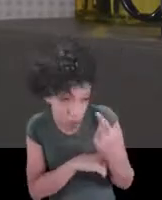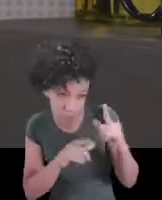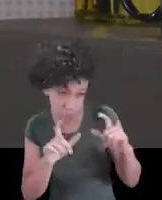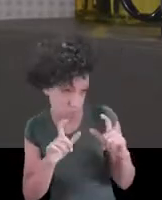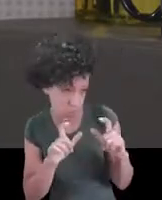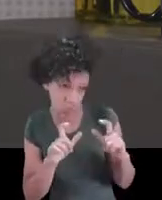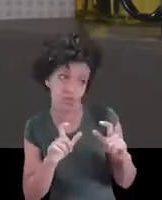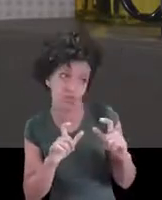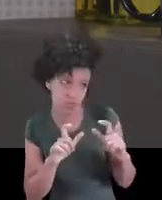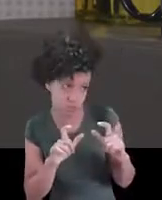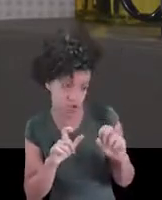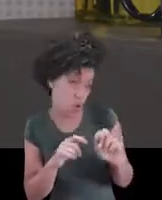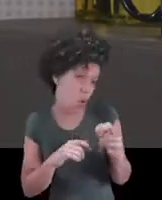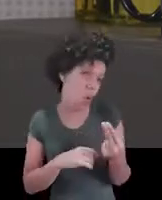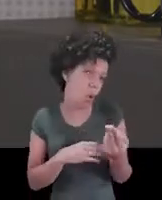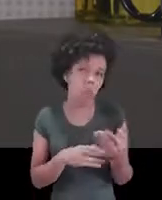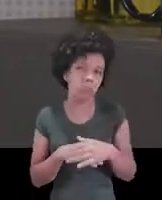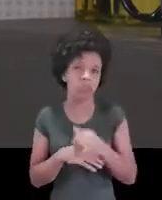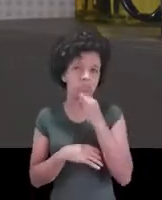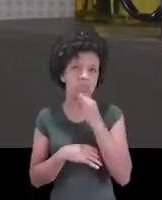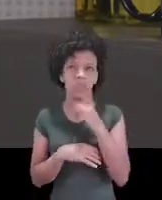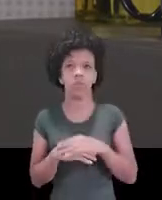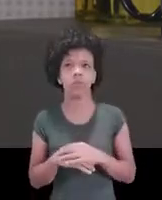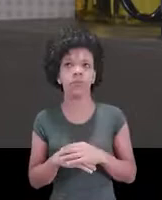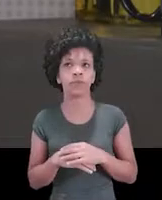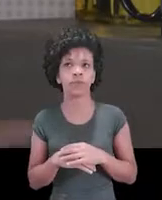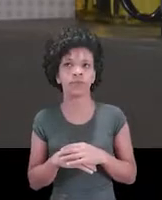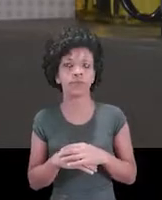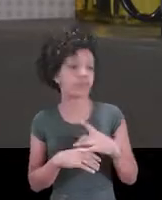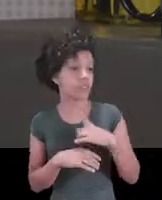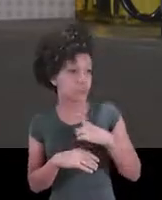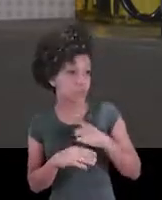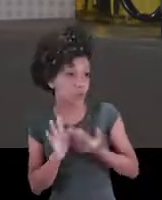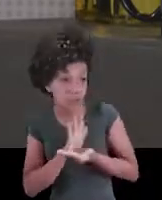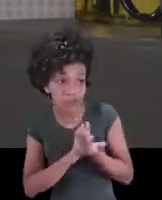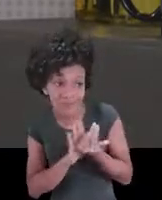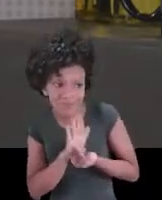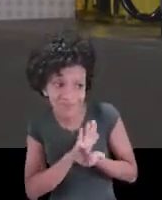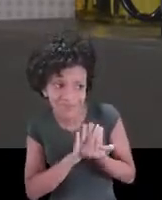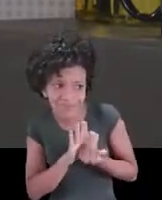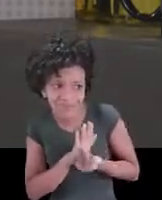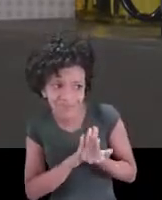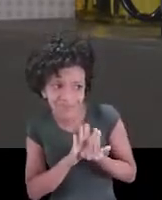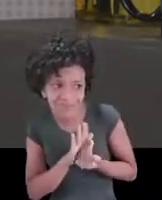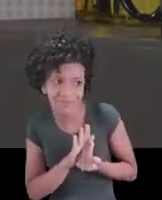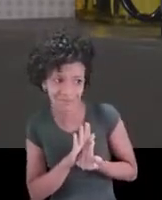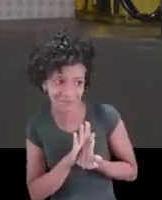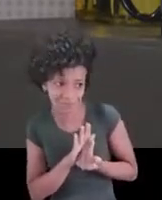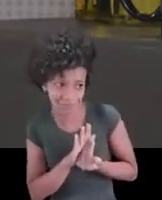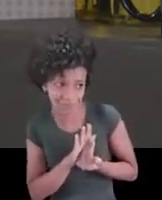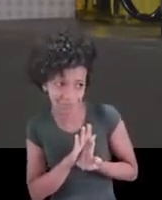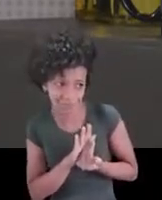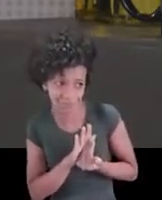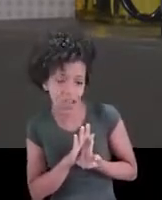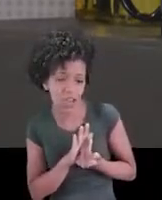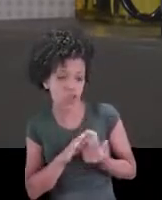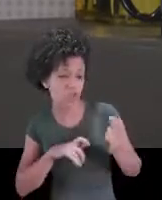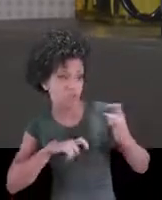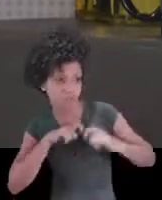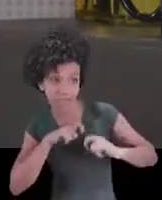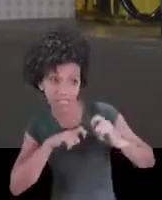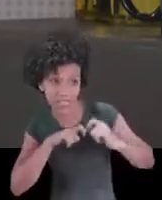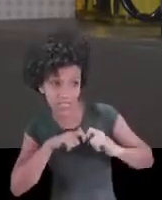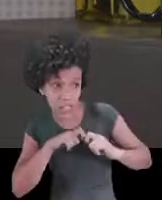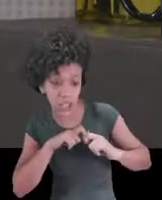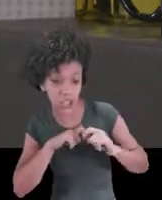uma foto tá ou a uma um desenho tá de um ato sexual